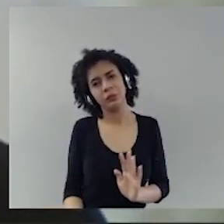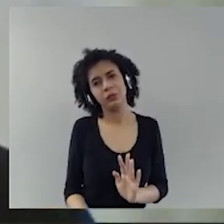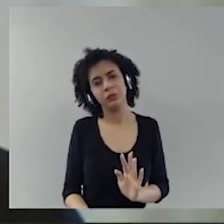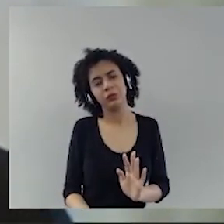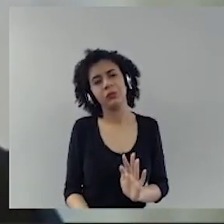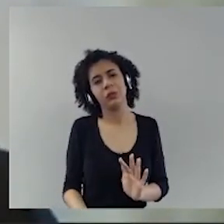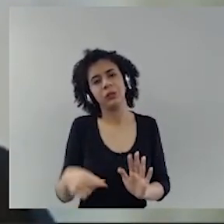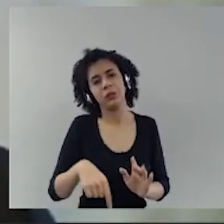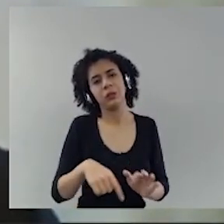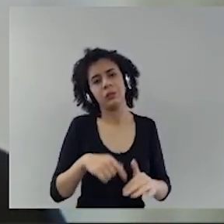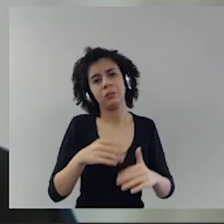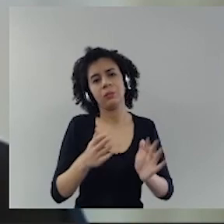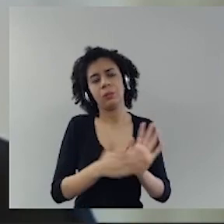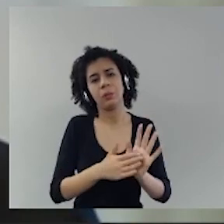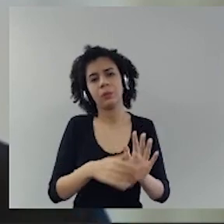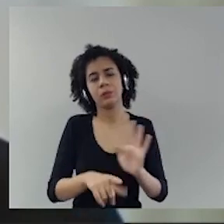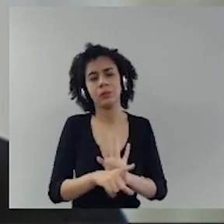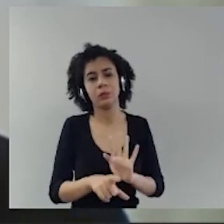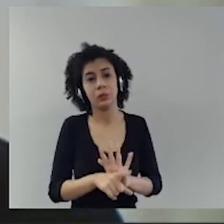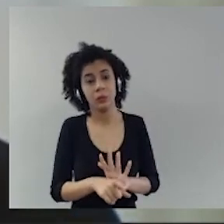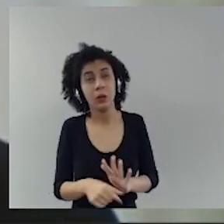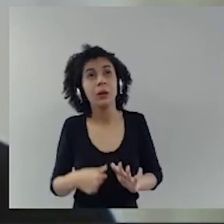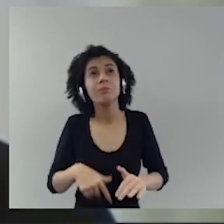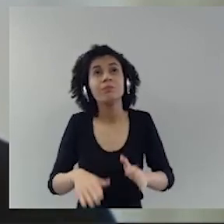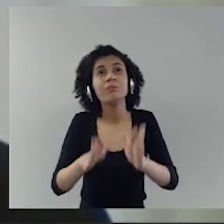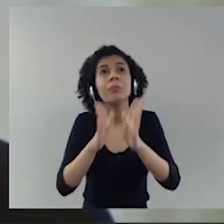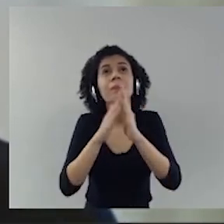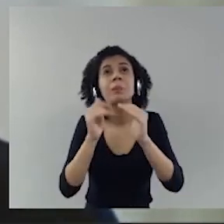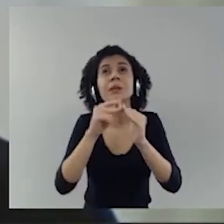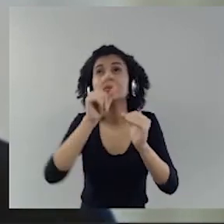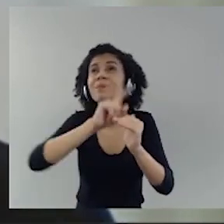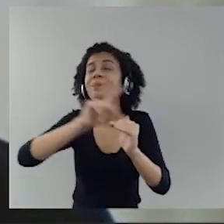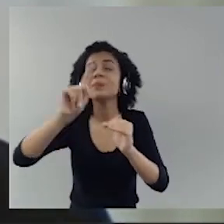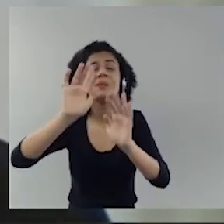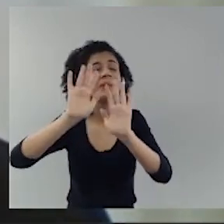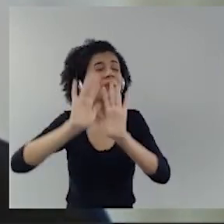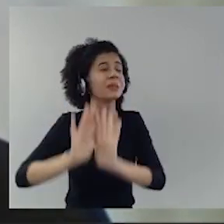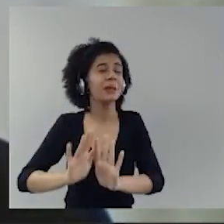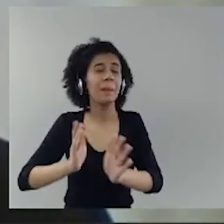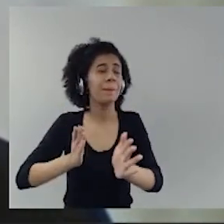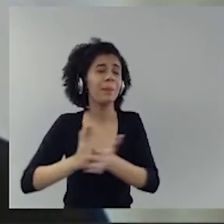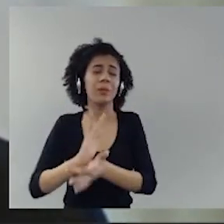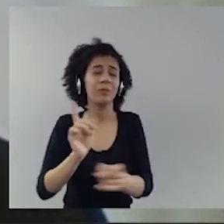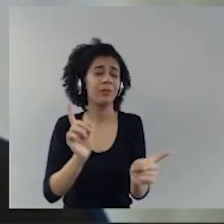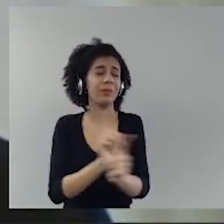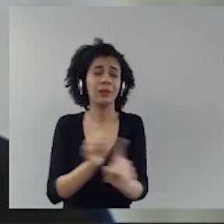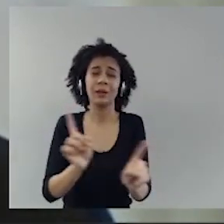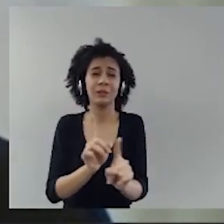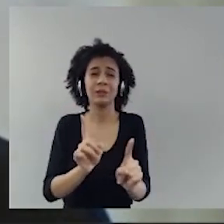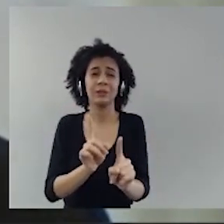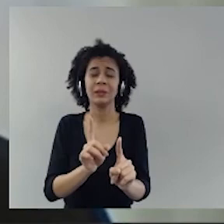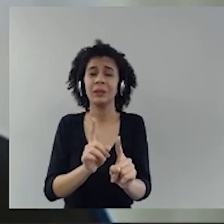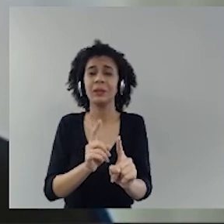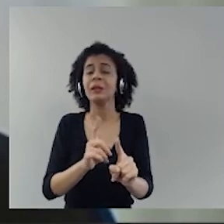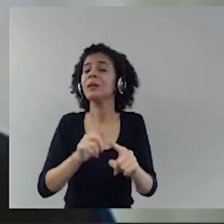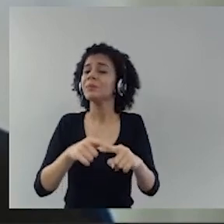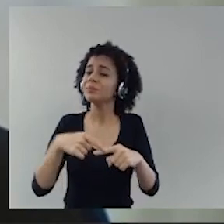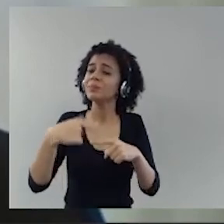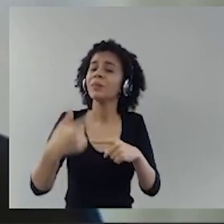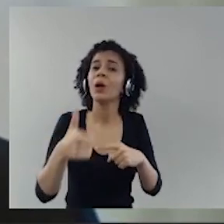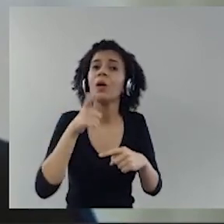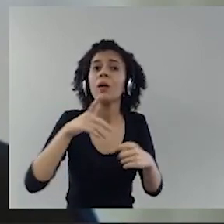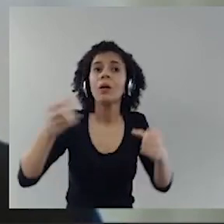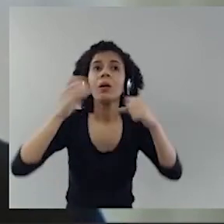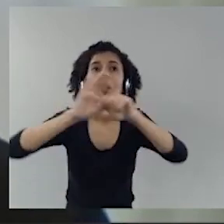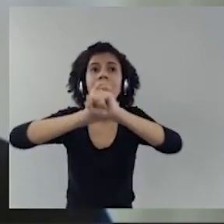inseridas nesse projeto de lei rogo a deus que ele não seja aprovado e que venha ao a